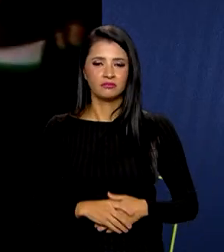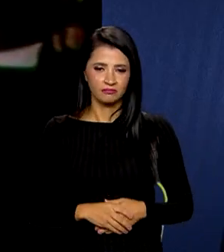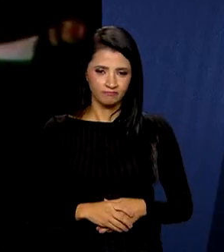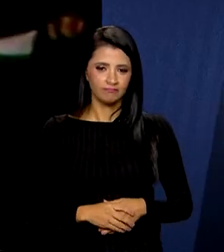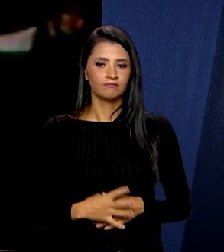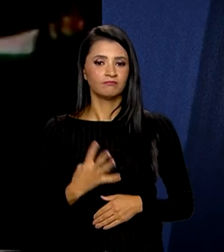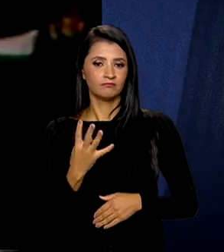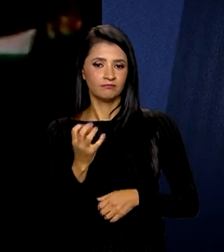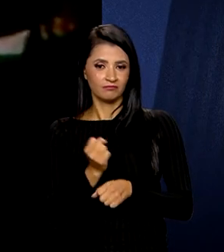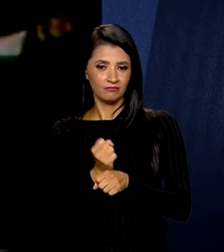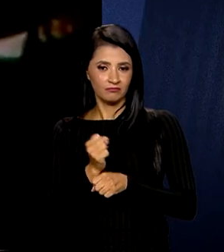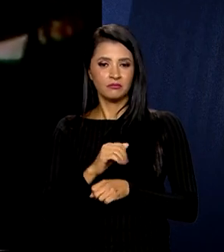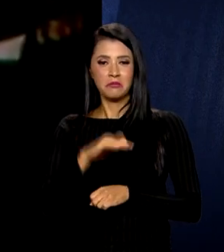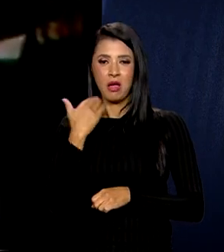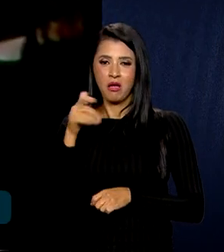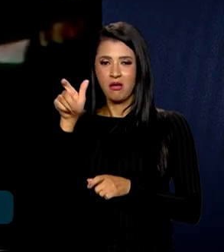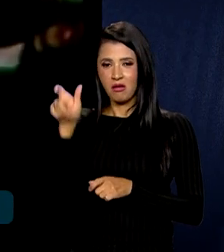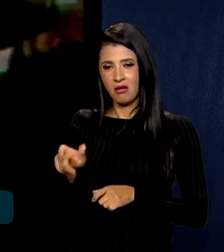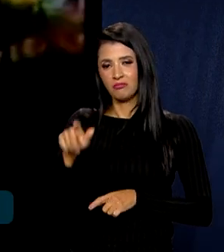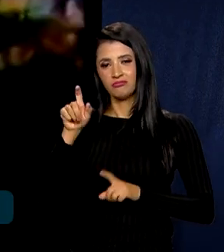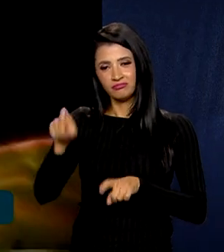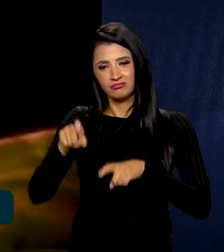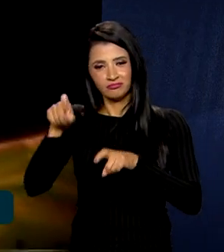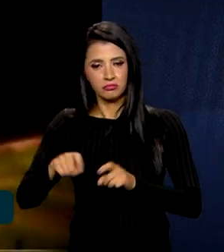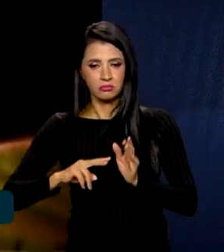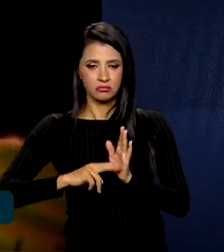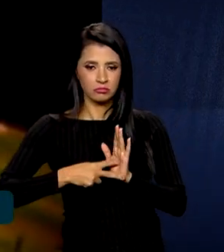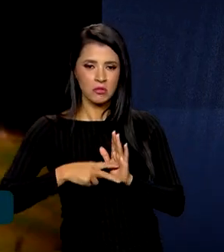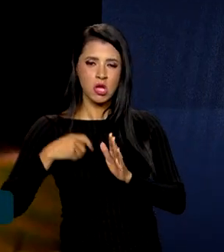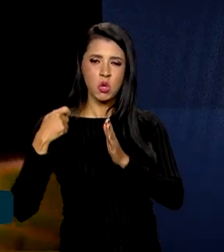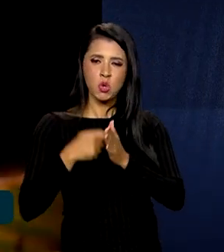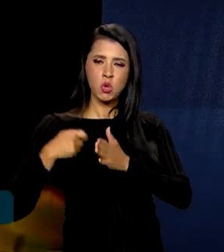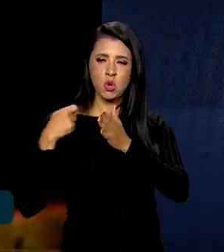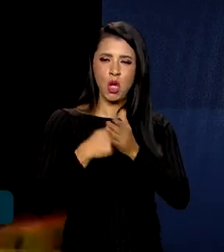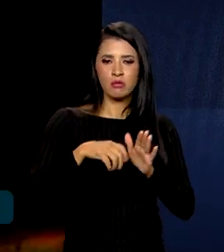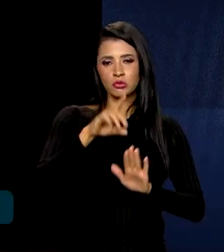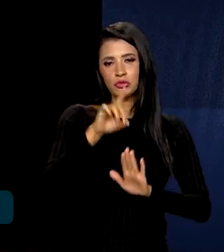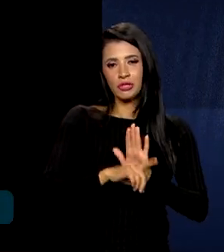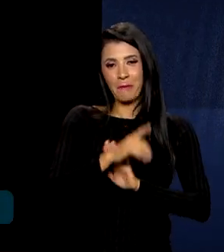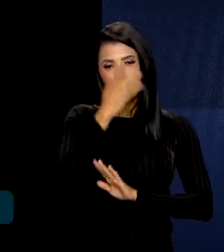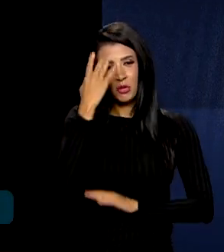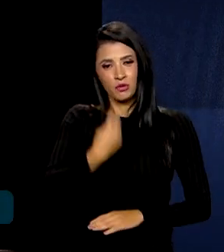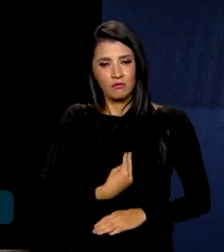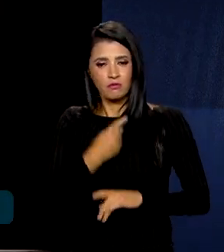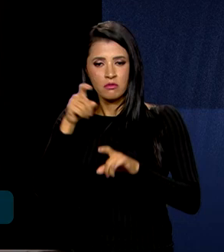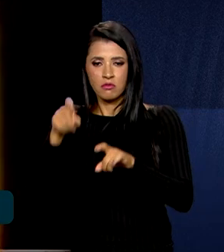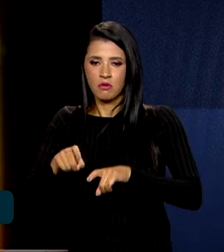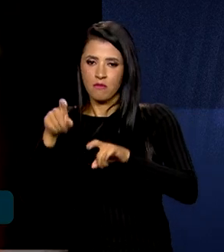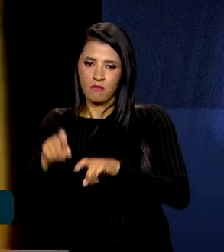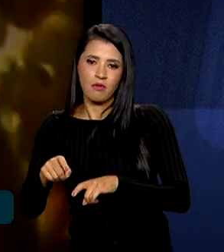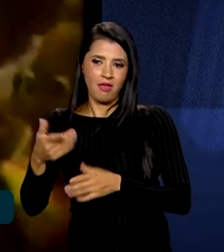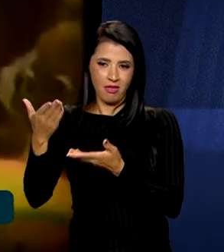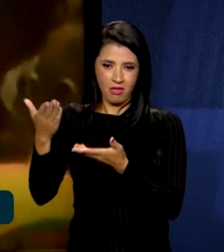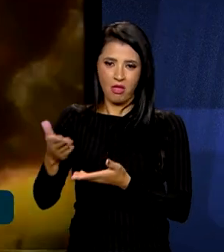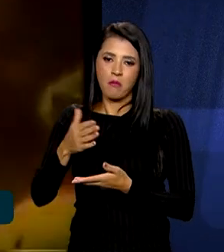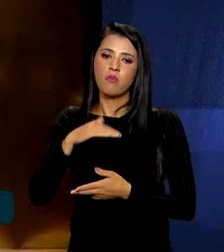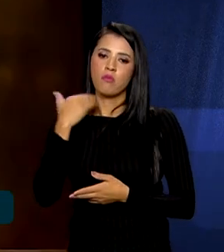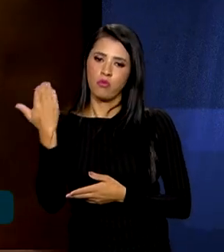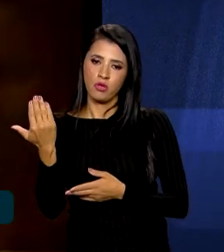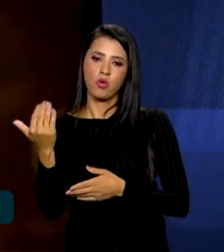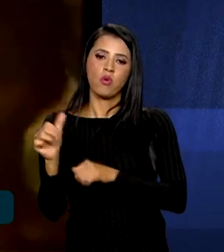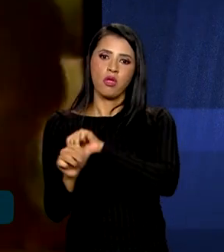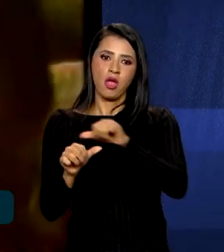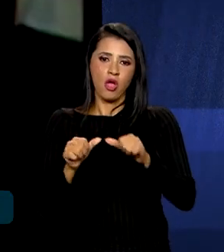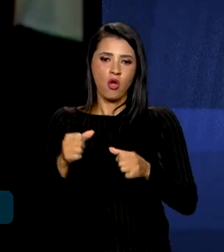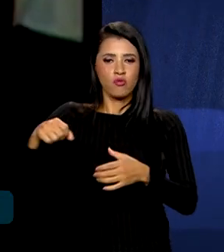anos do assassinato de uma agricultora sindicalista que lutava pelos direitos de quem está no campo. A primeira Margarida se foi e se transformou